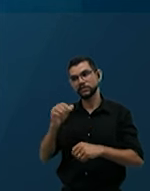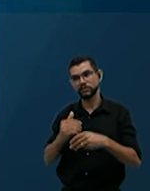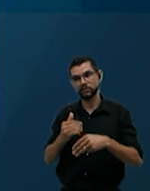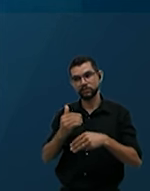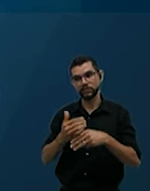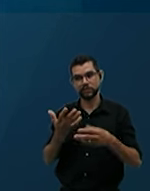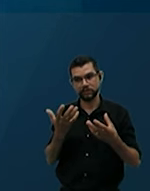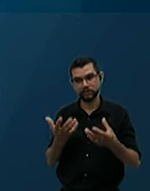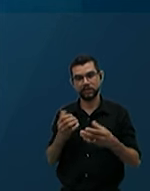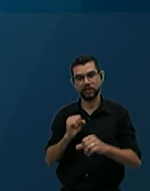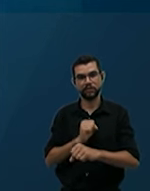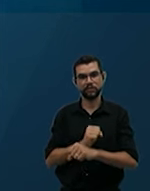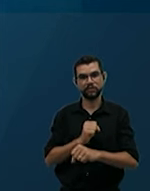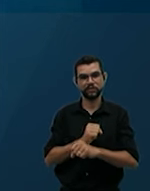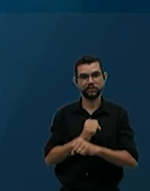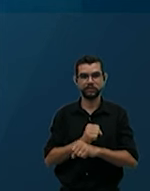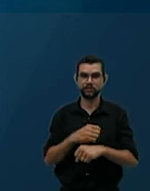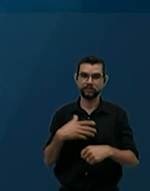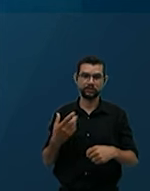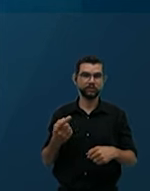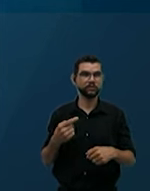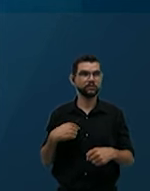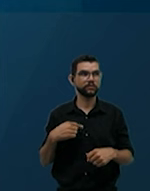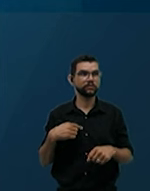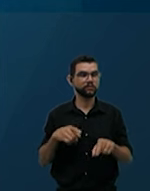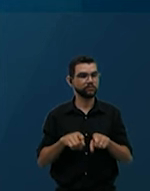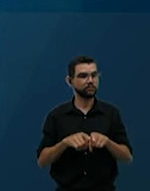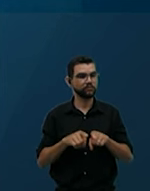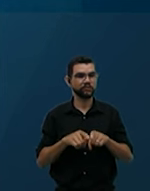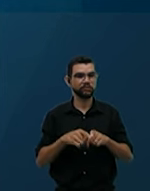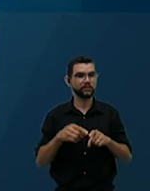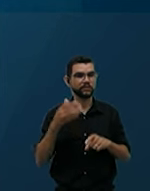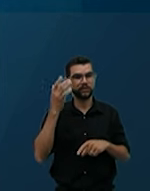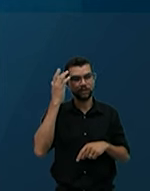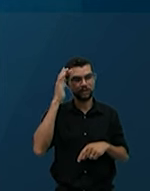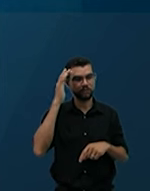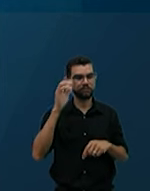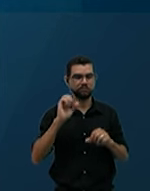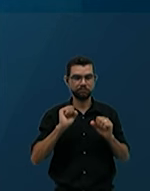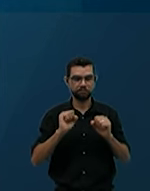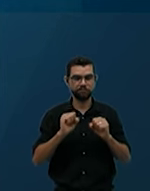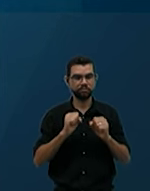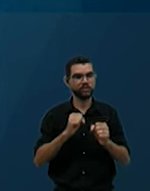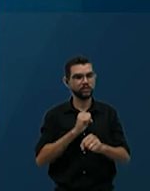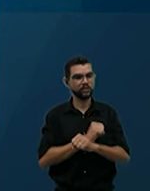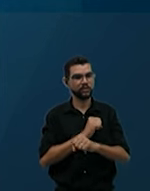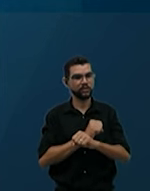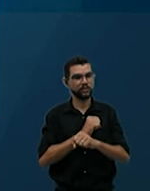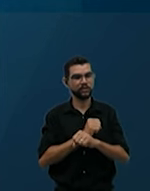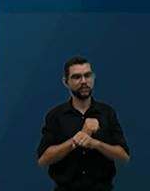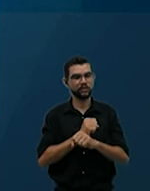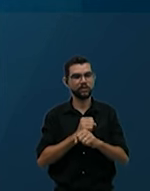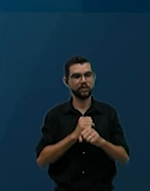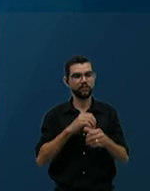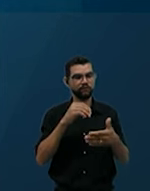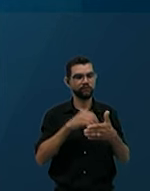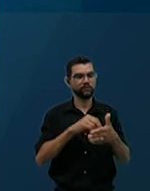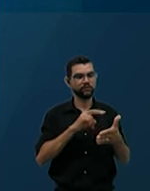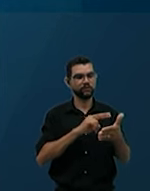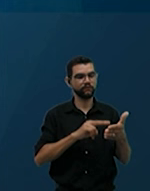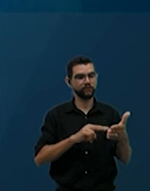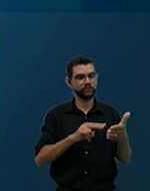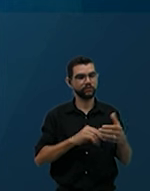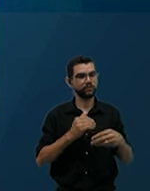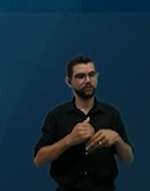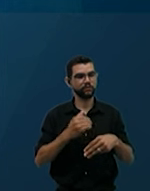ficaríamos aguardando a apresentação do voto vista pelo ministro Paulo Sérgio. A tese é a